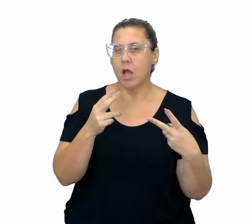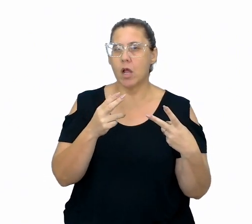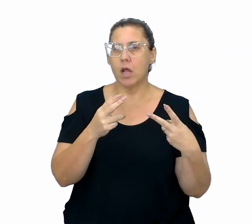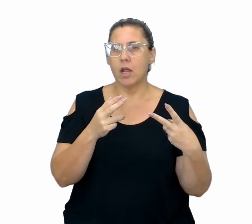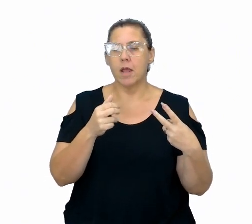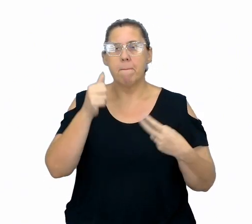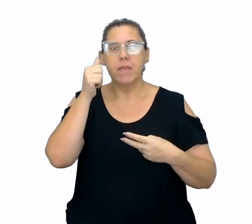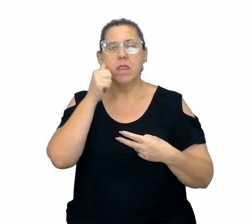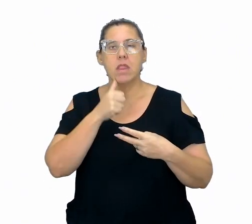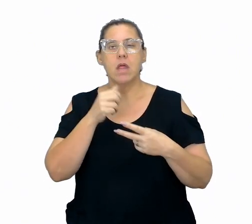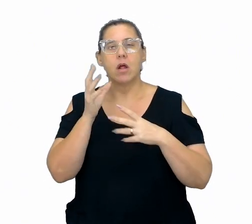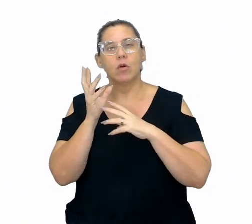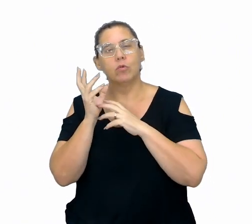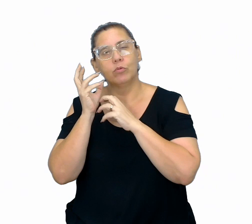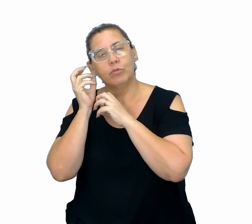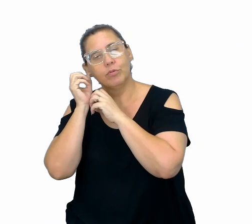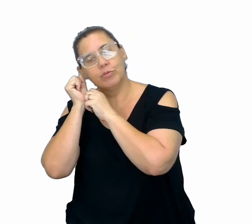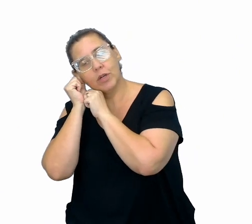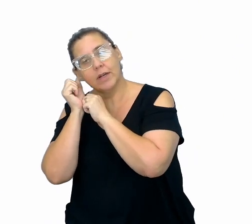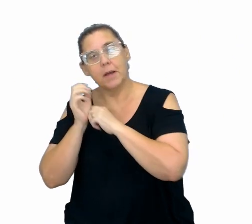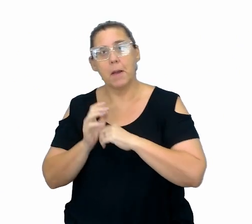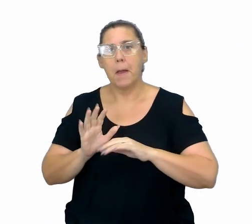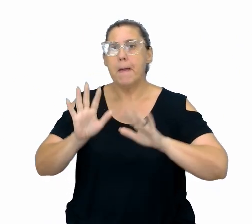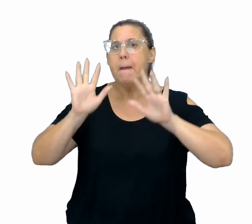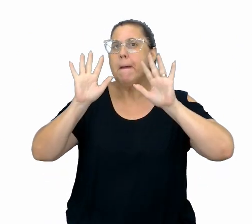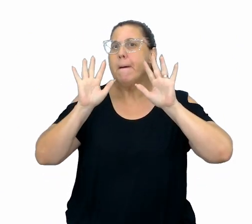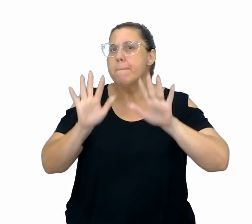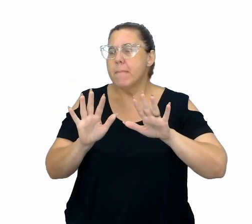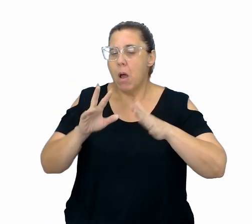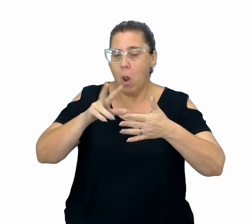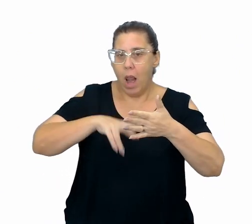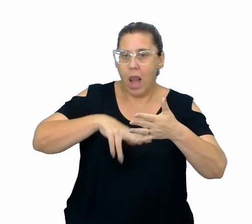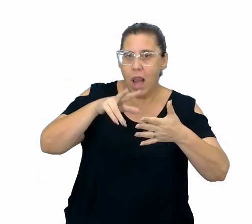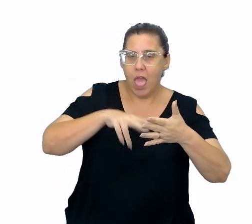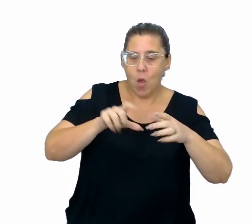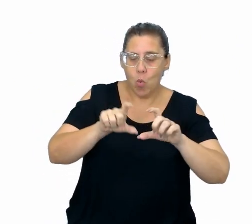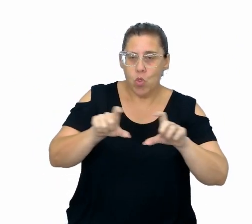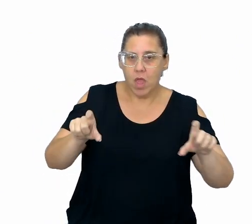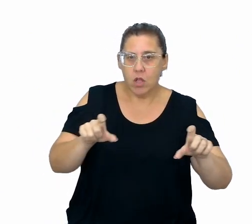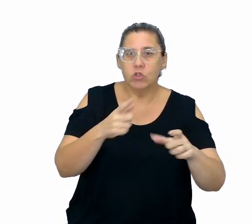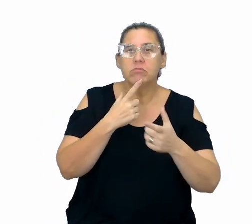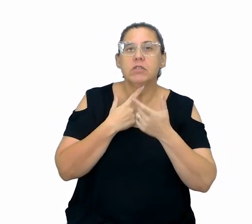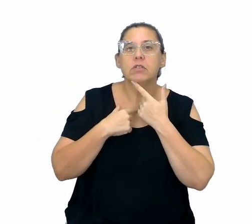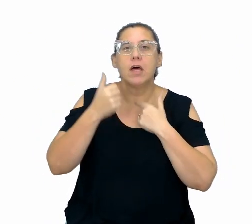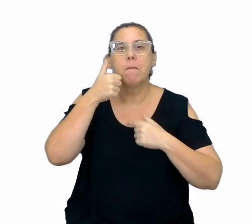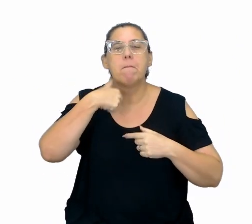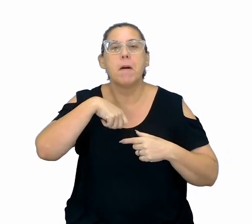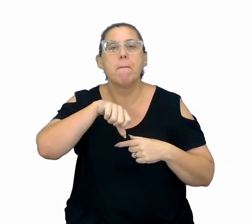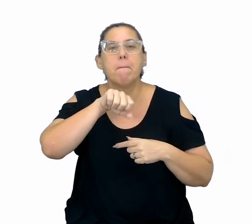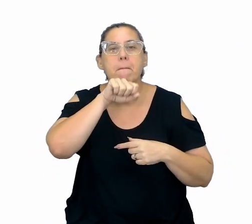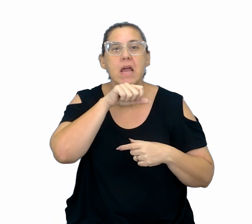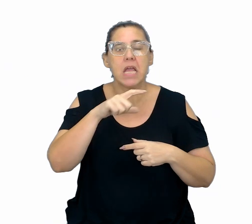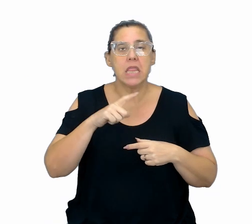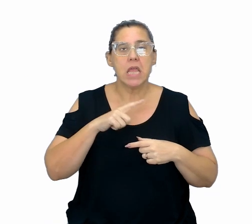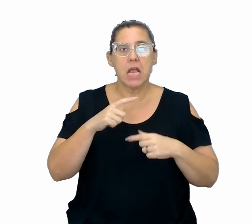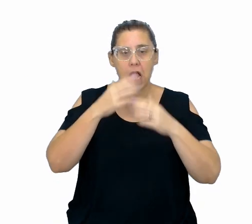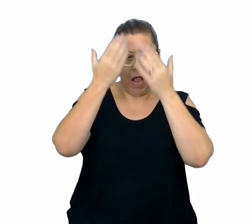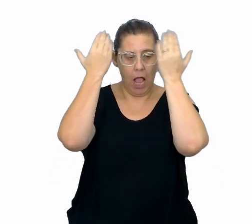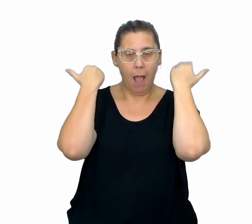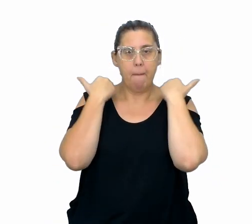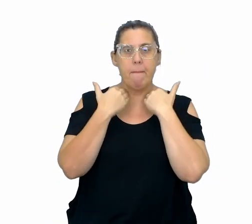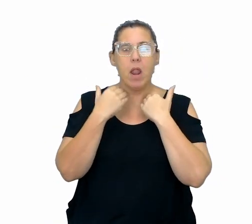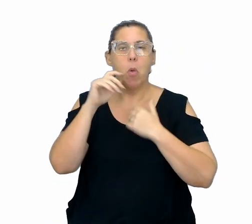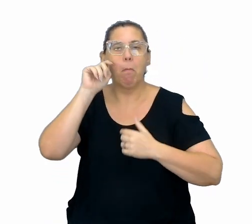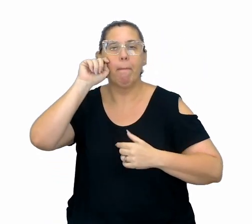Bela Adormecida, furou o dedo. Mas quando se lê no mesmo trecho que o desejo da mãe é que a filha tenha cabelos negros